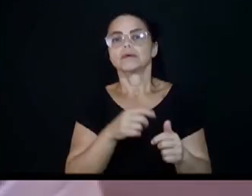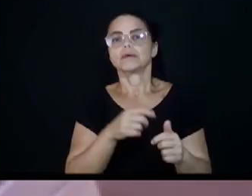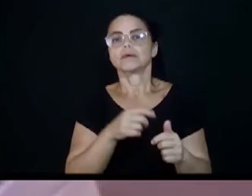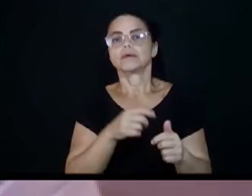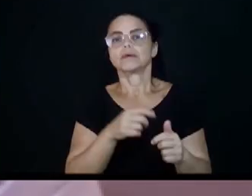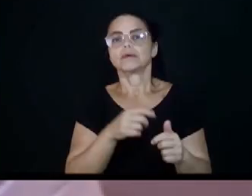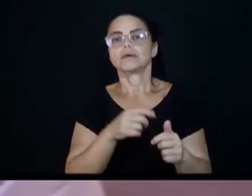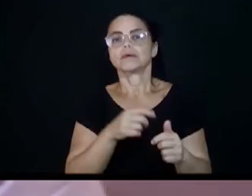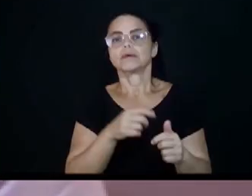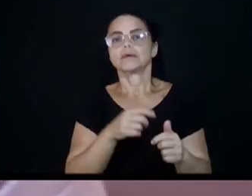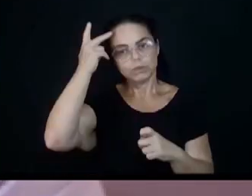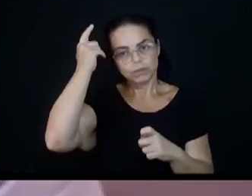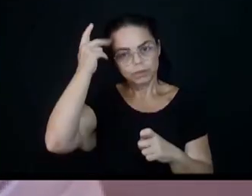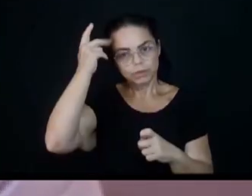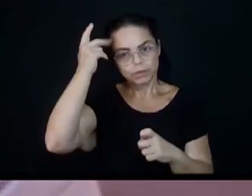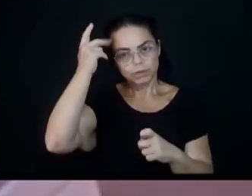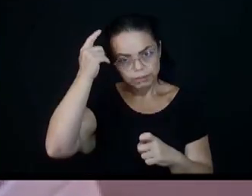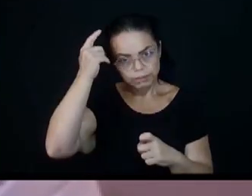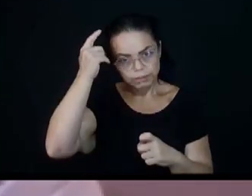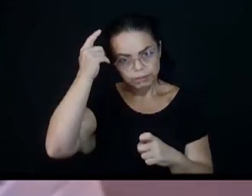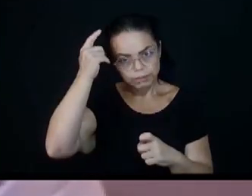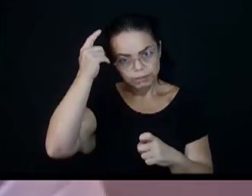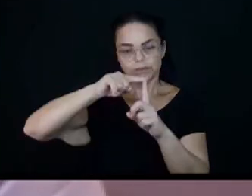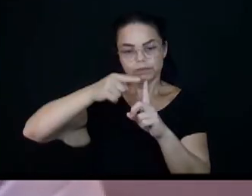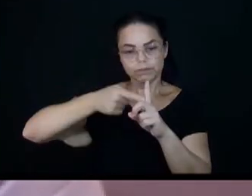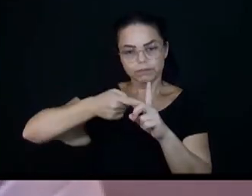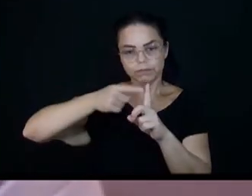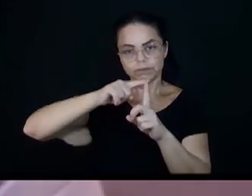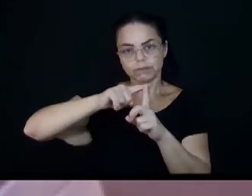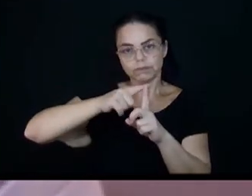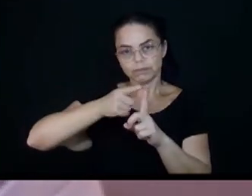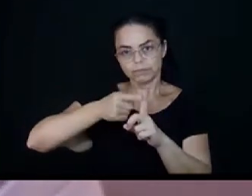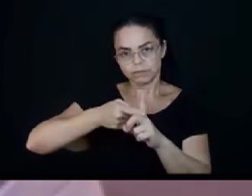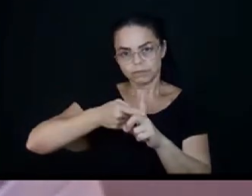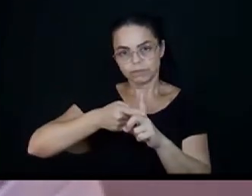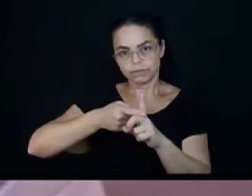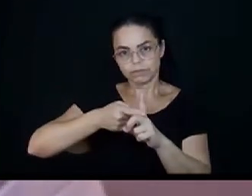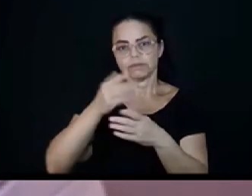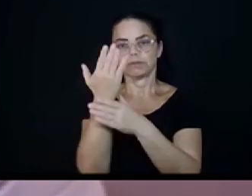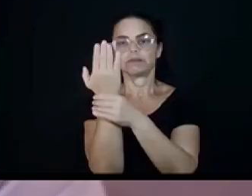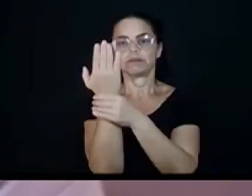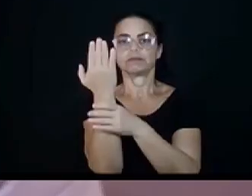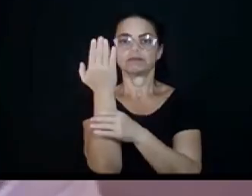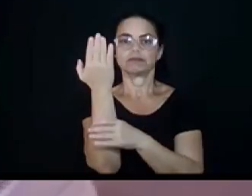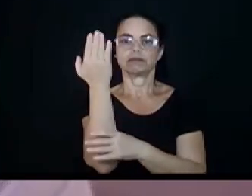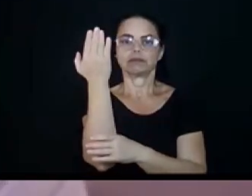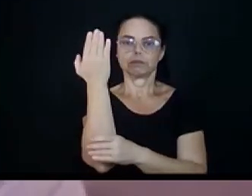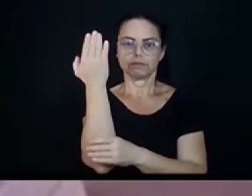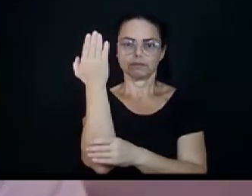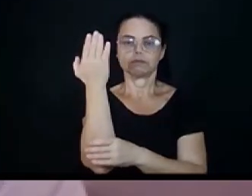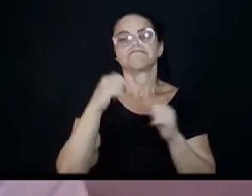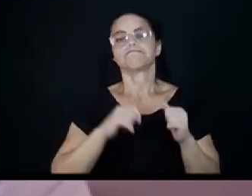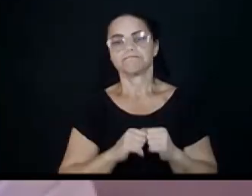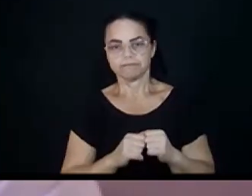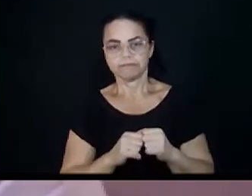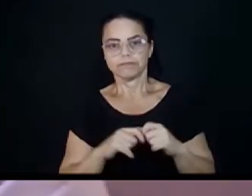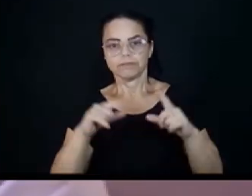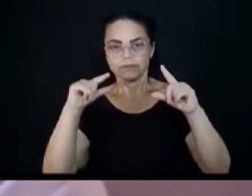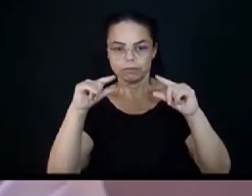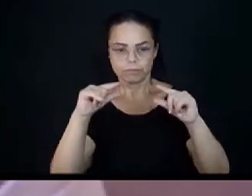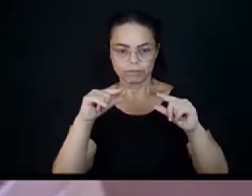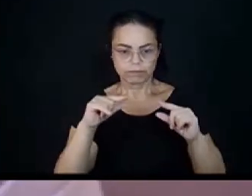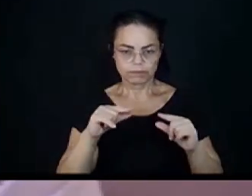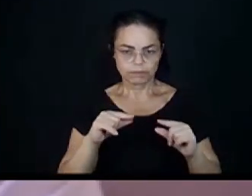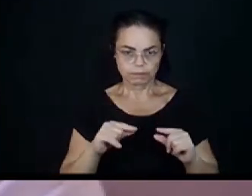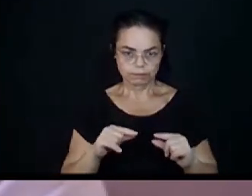Normalmente, na gestação, o quadro do lúpus ele tende a diminuir a exacerbação, para